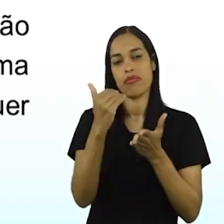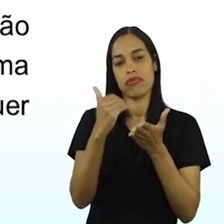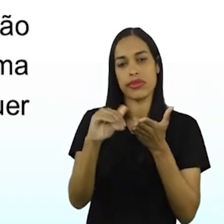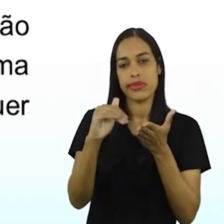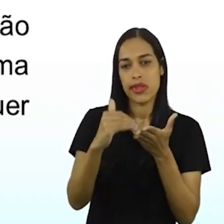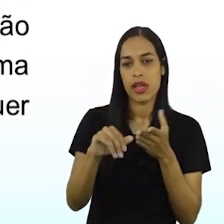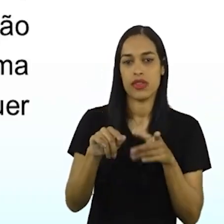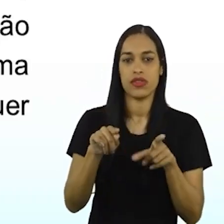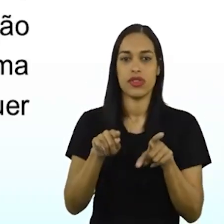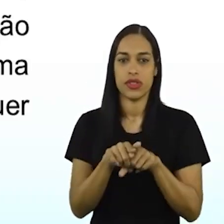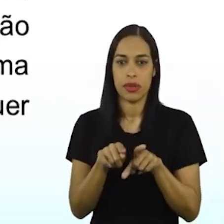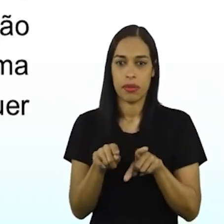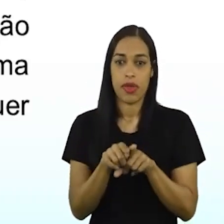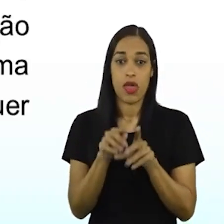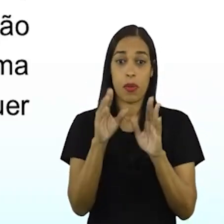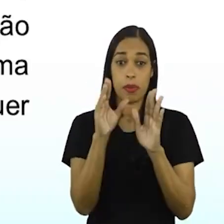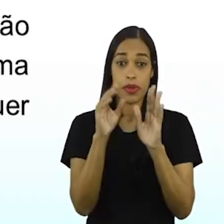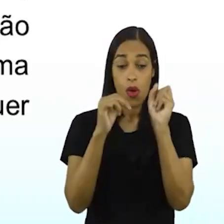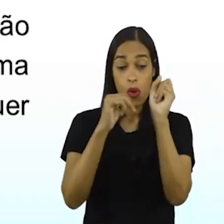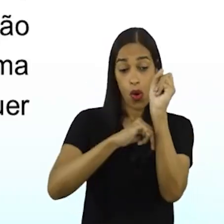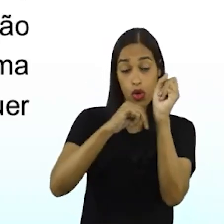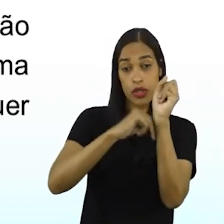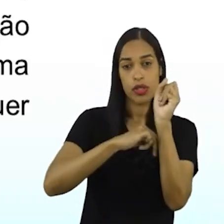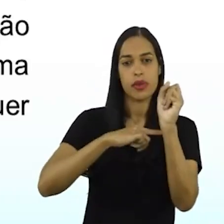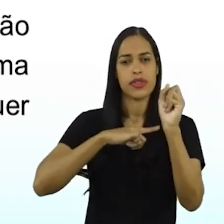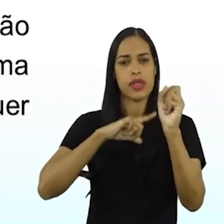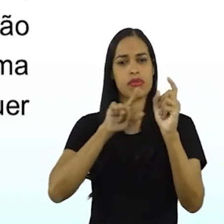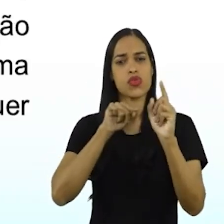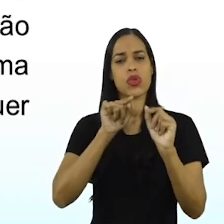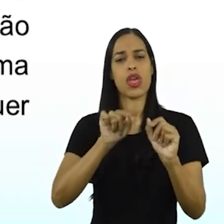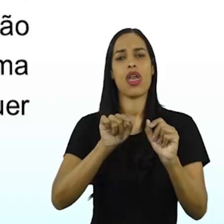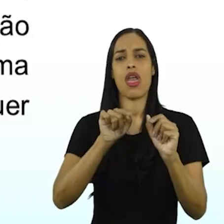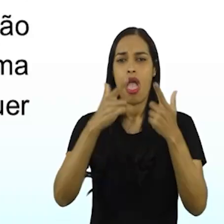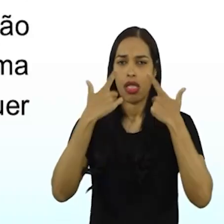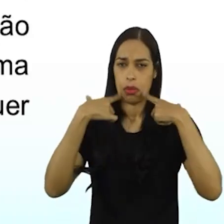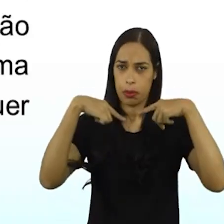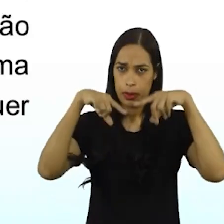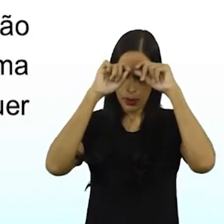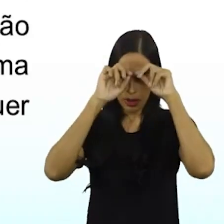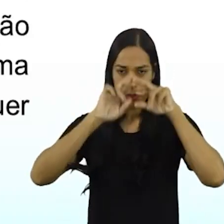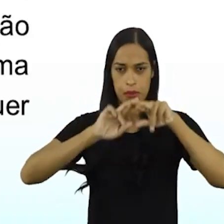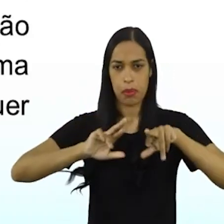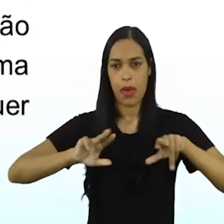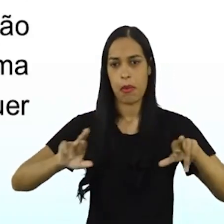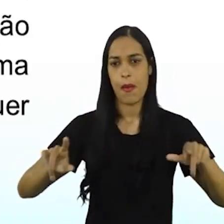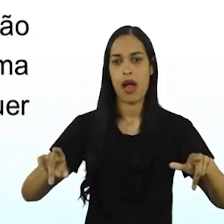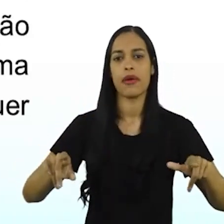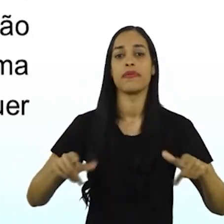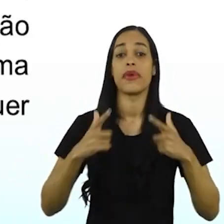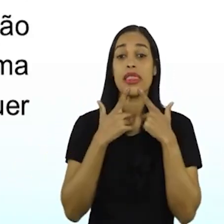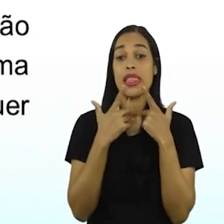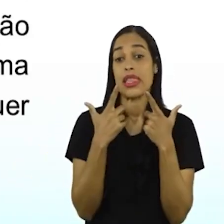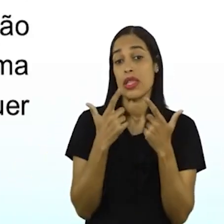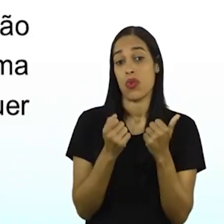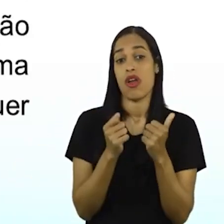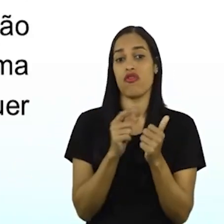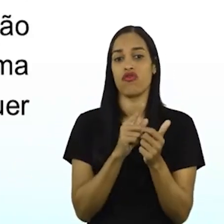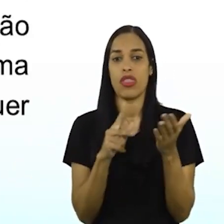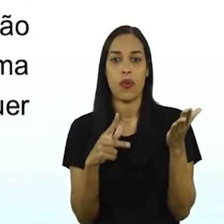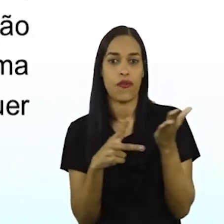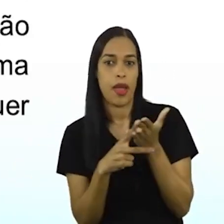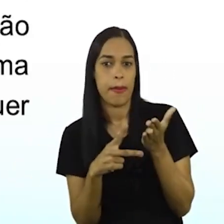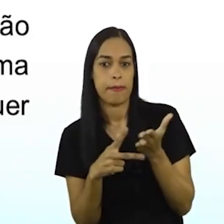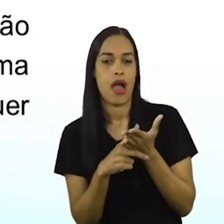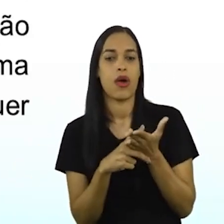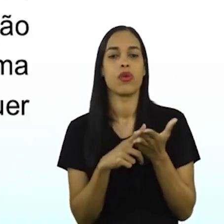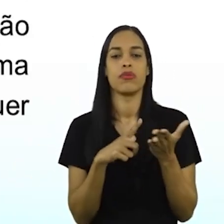mensagem, para o código temos a função metalinguística. Então, o foco é no código linguístico, tá? Na linguagem não verbal, temos